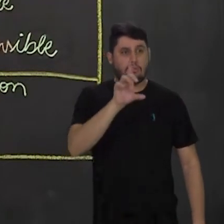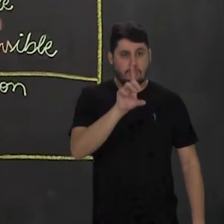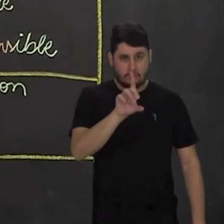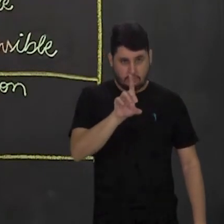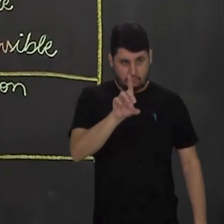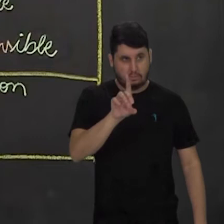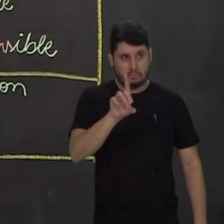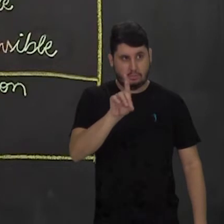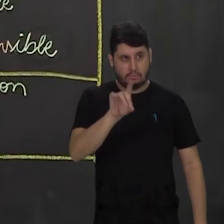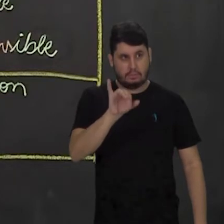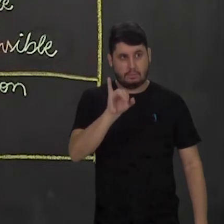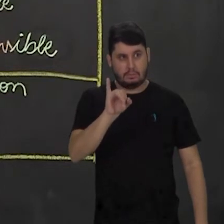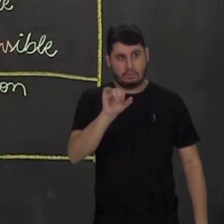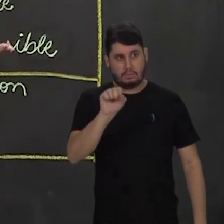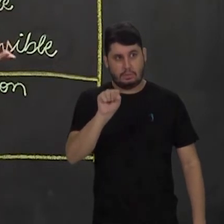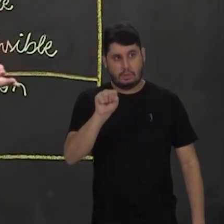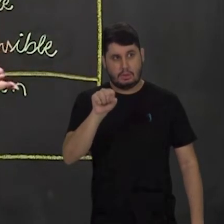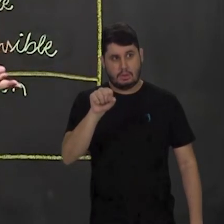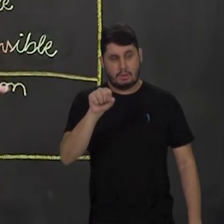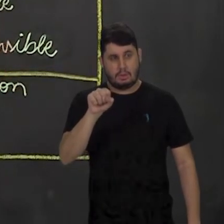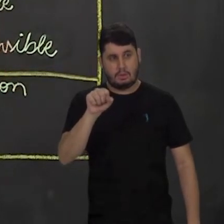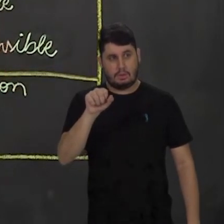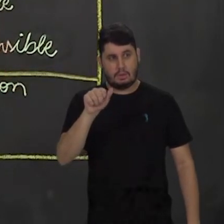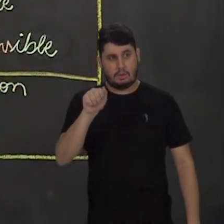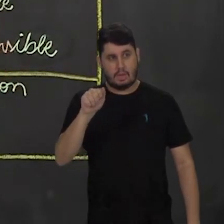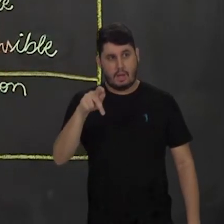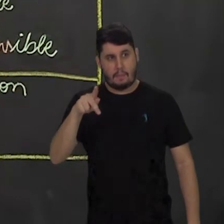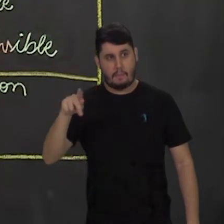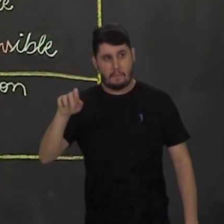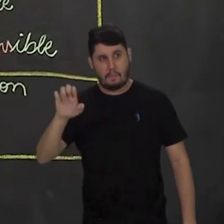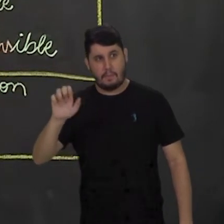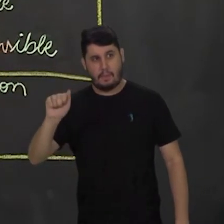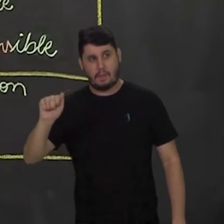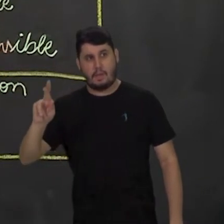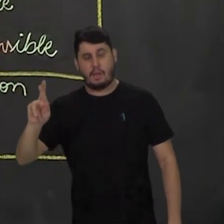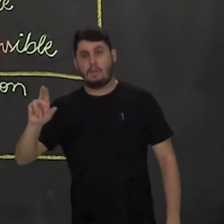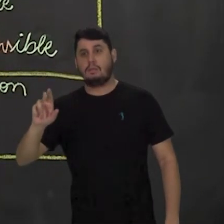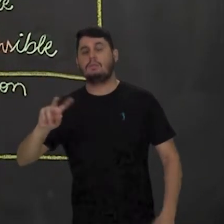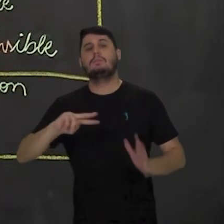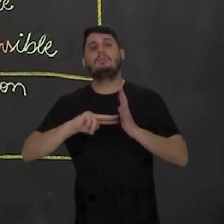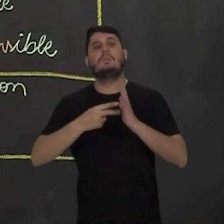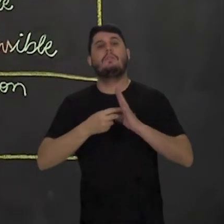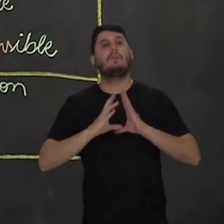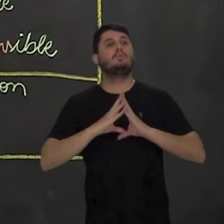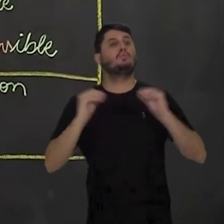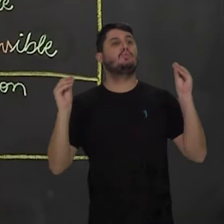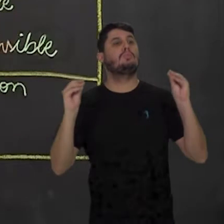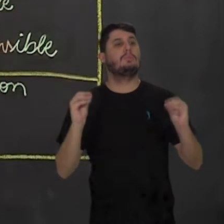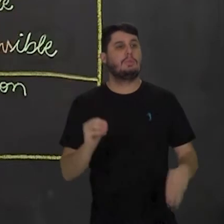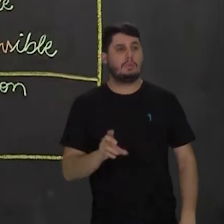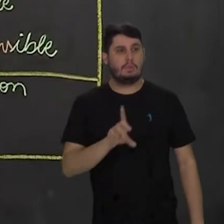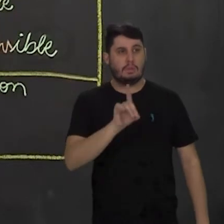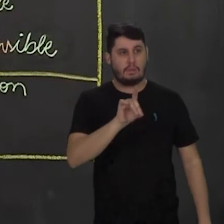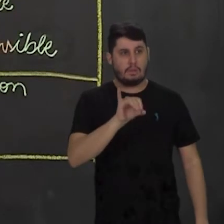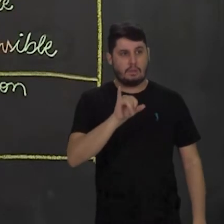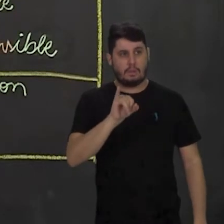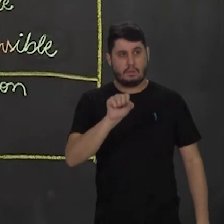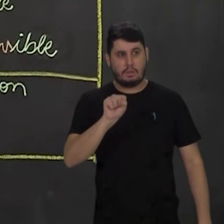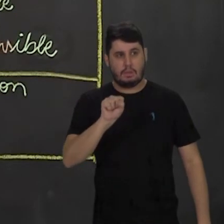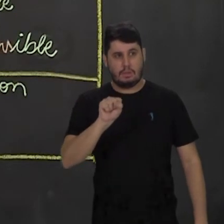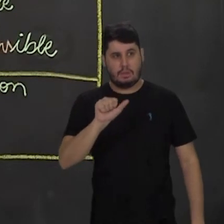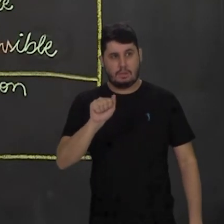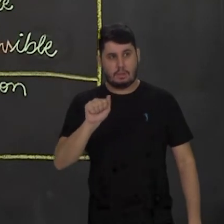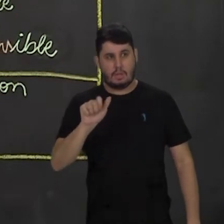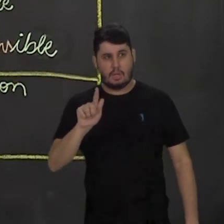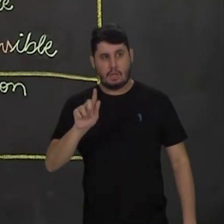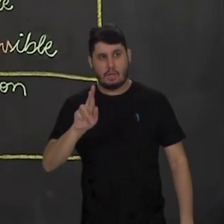appear, que é aparecer. Se eu falo disappear, desaparecer. E também tenho o agree. Agree,